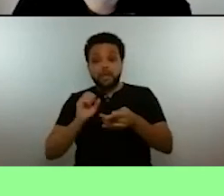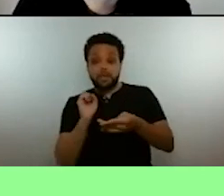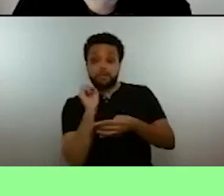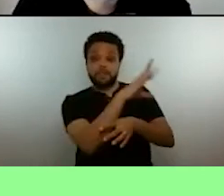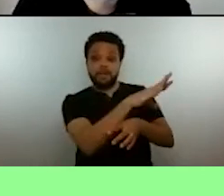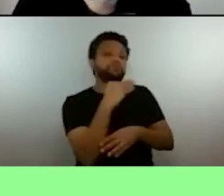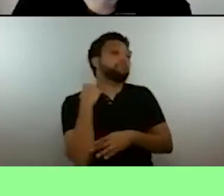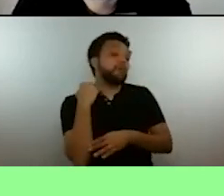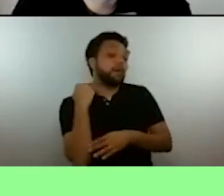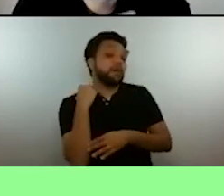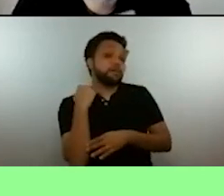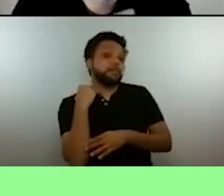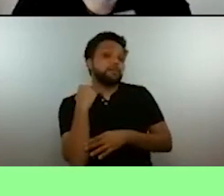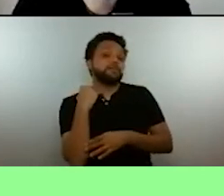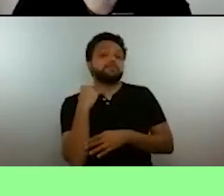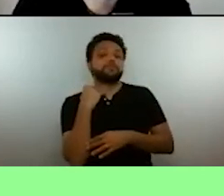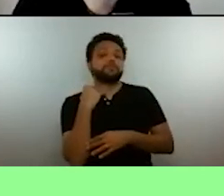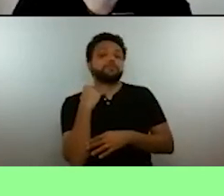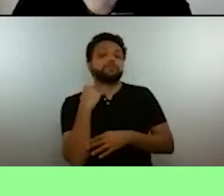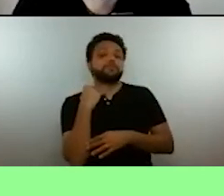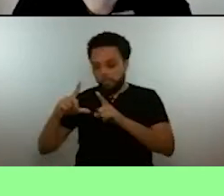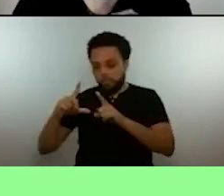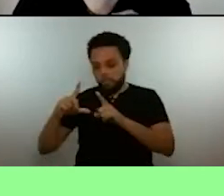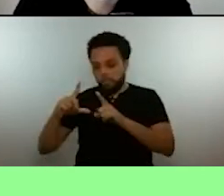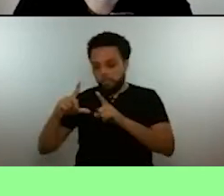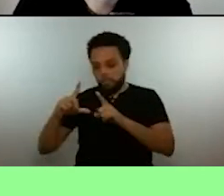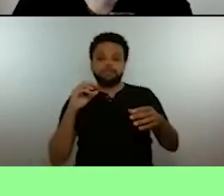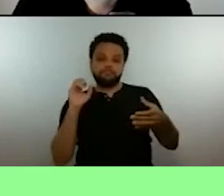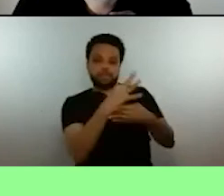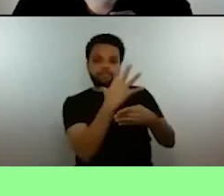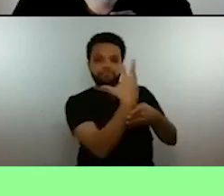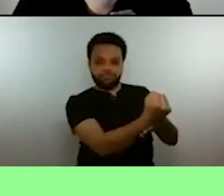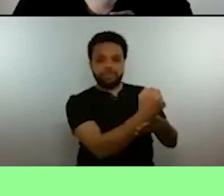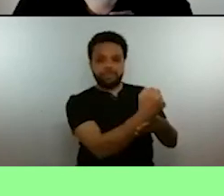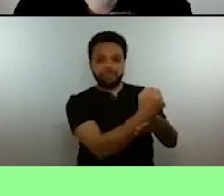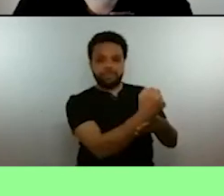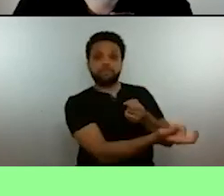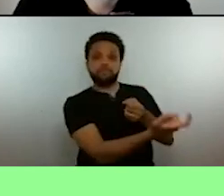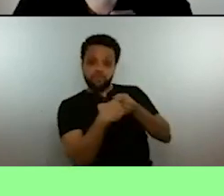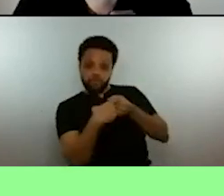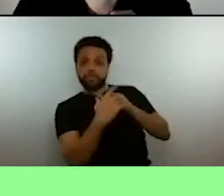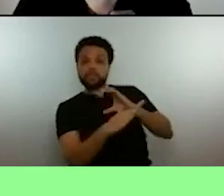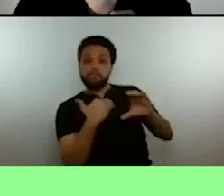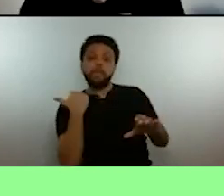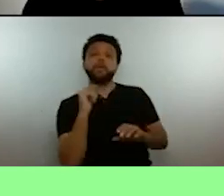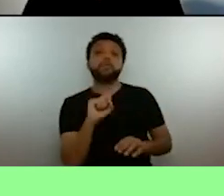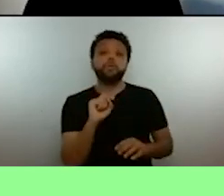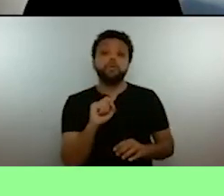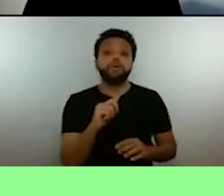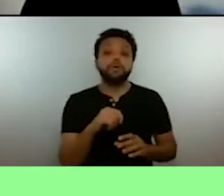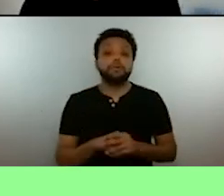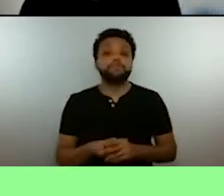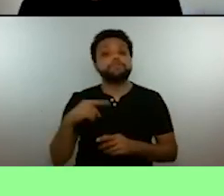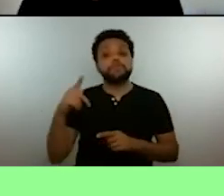pro aplicativo, né, quando eu tiro uma foto e manda, eles me retornam um e-mail falando sua